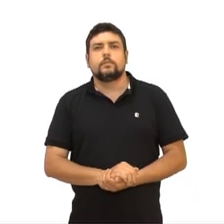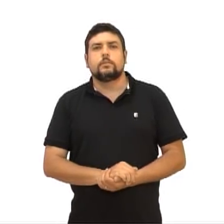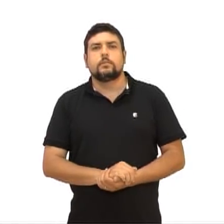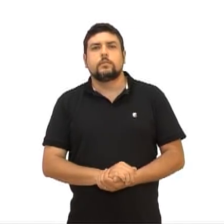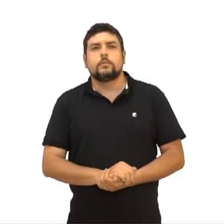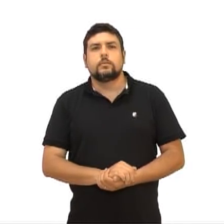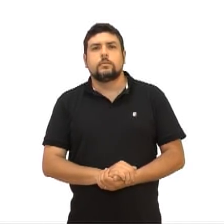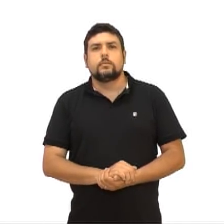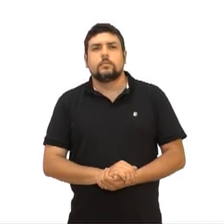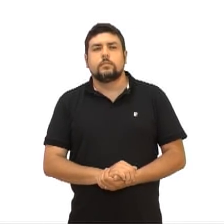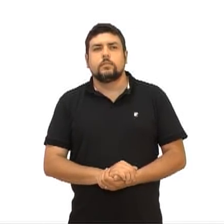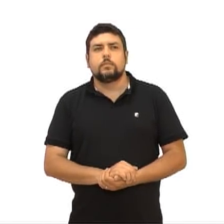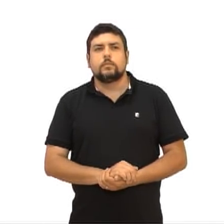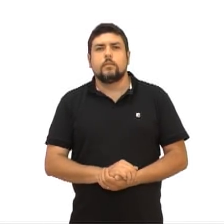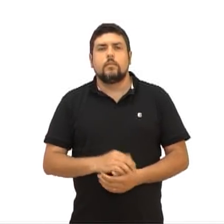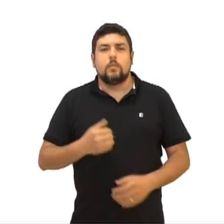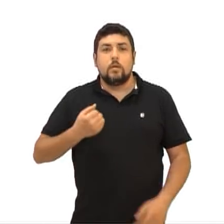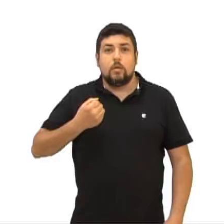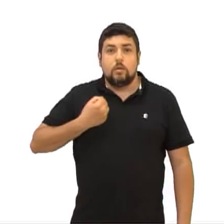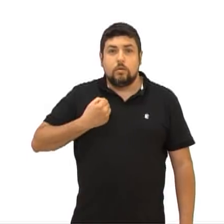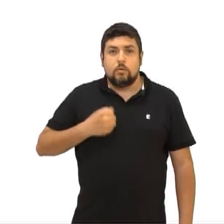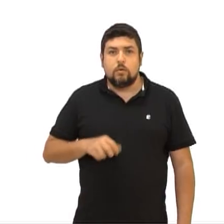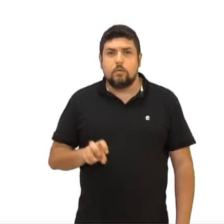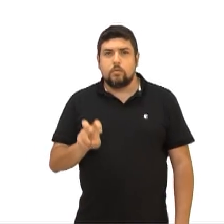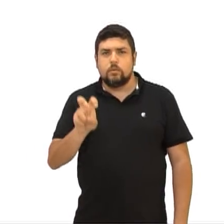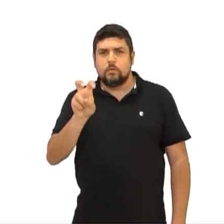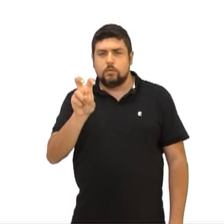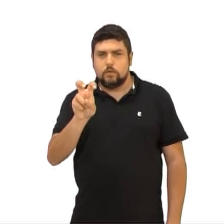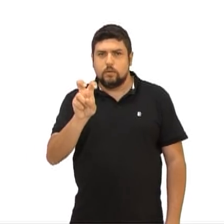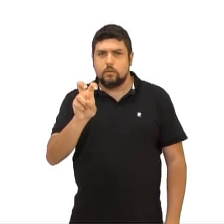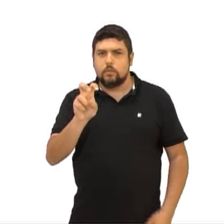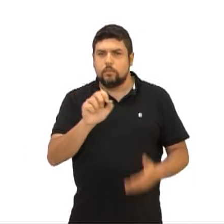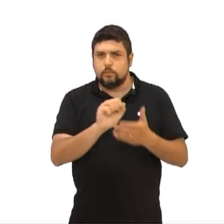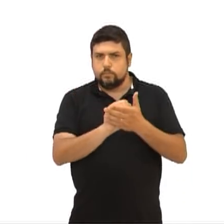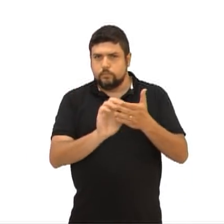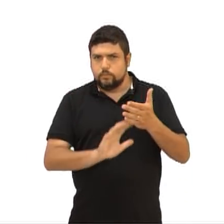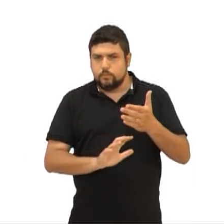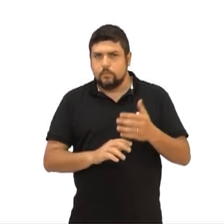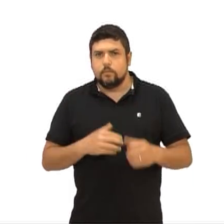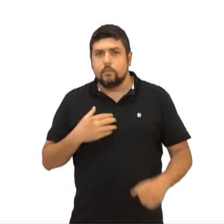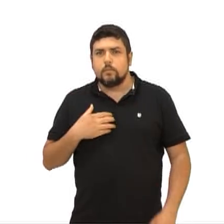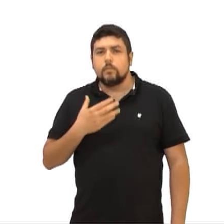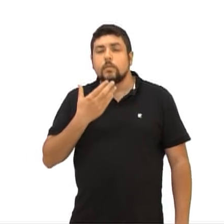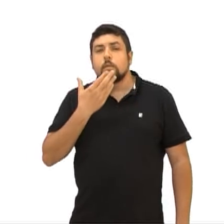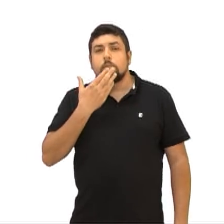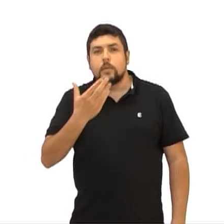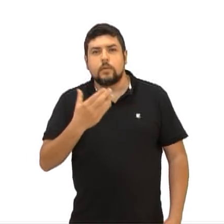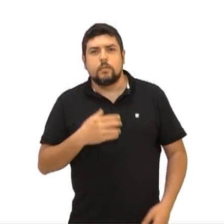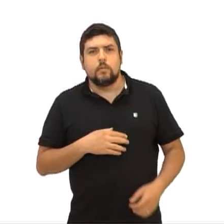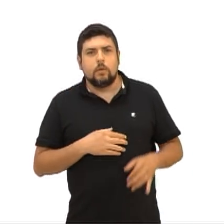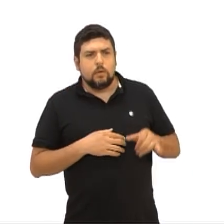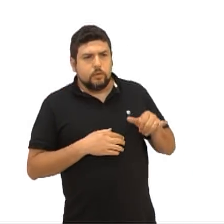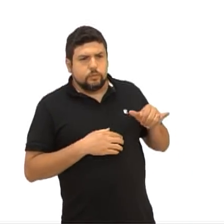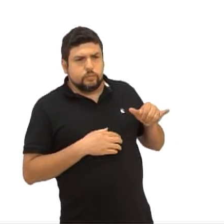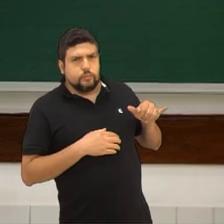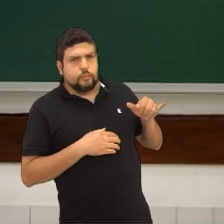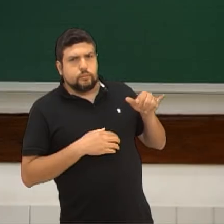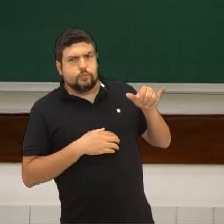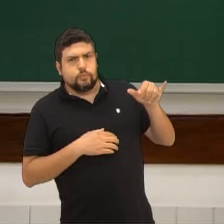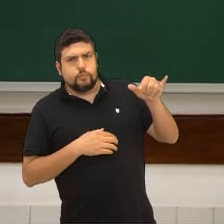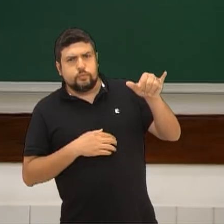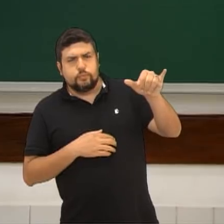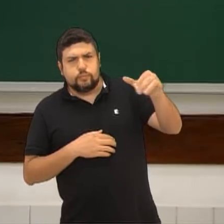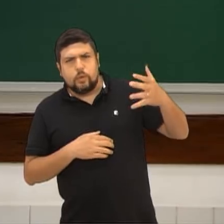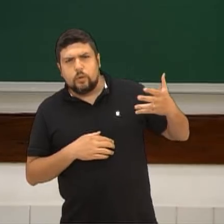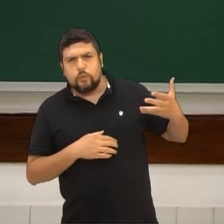No exercício 5, ele pede para vocês que a velocidade média de um avião a jato, veja, um avião a